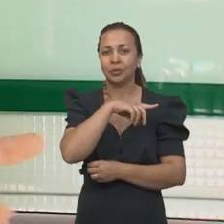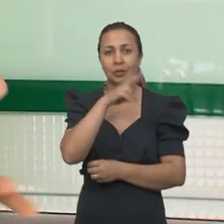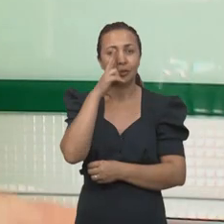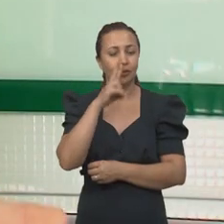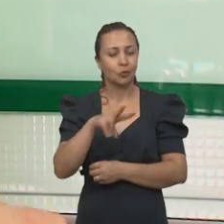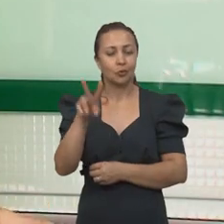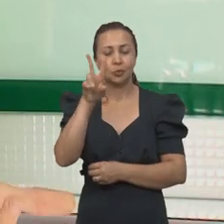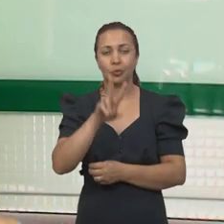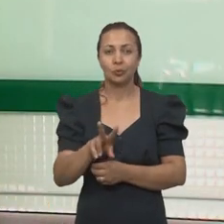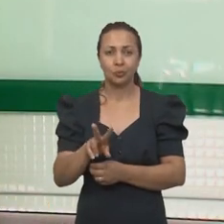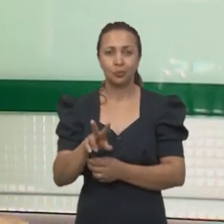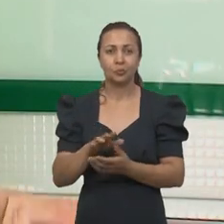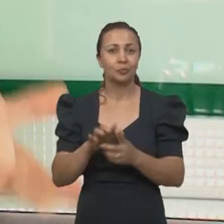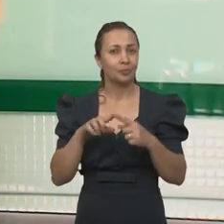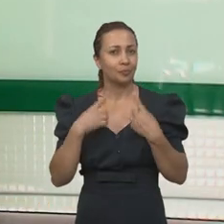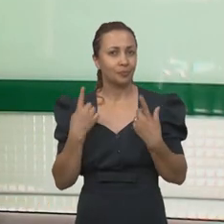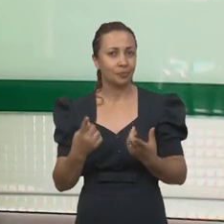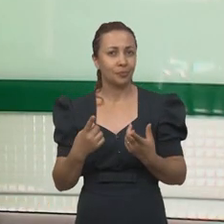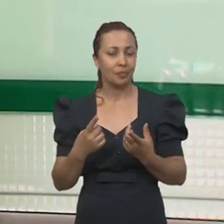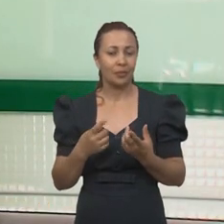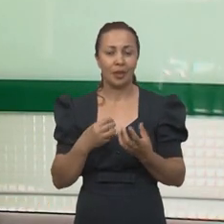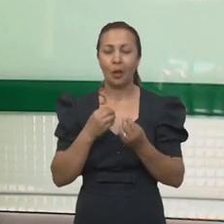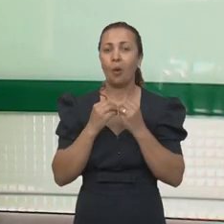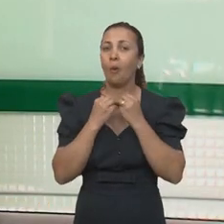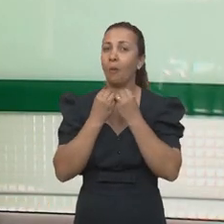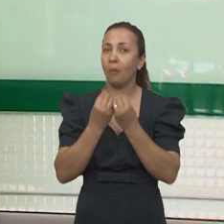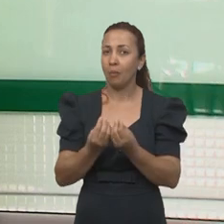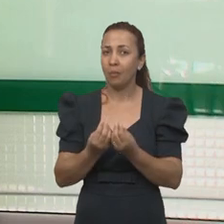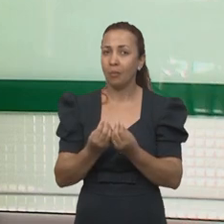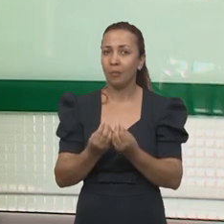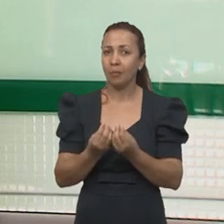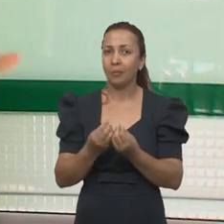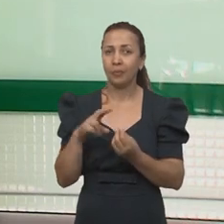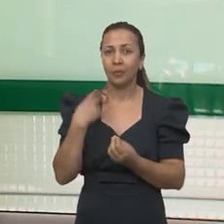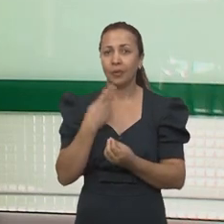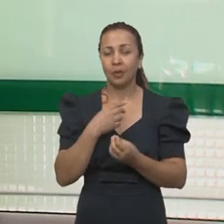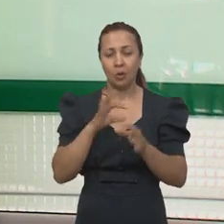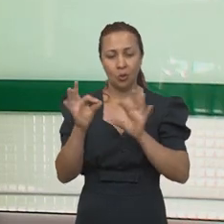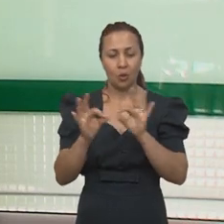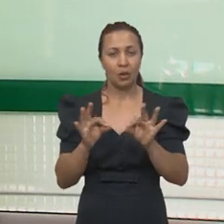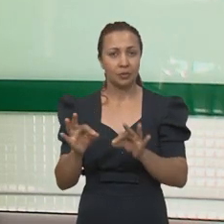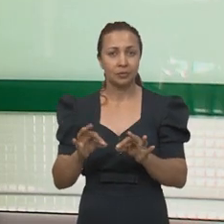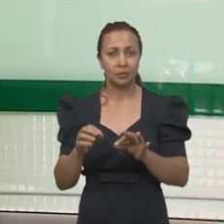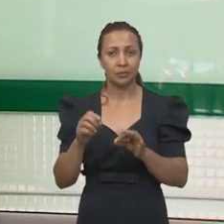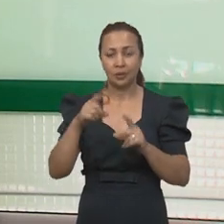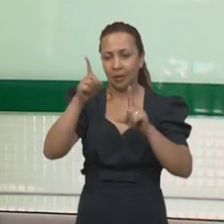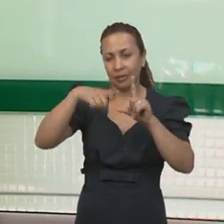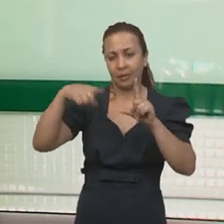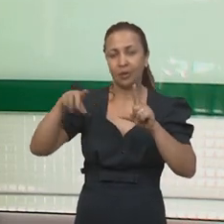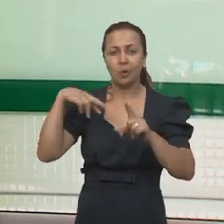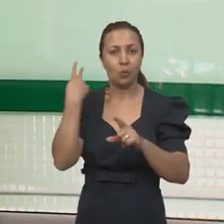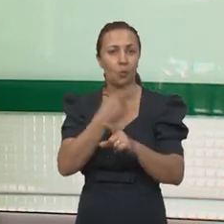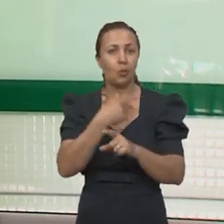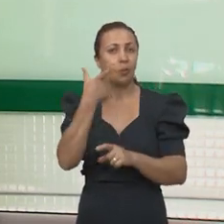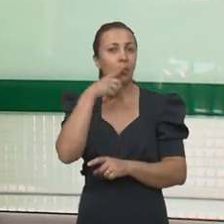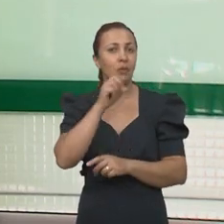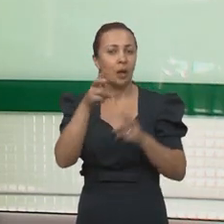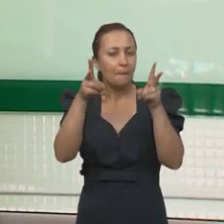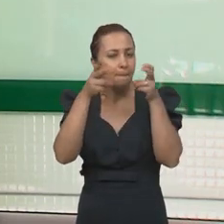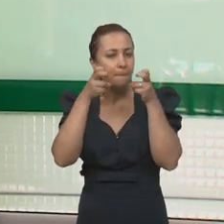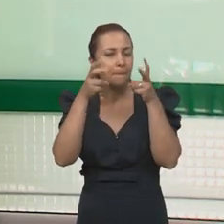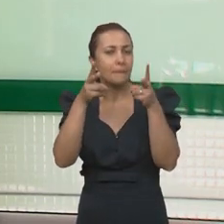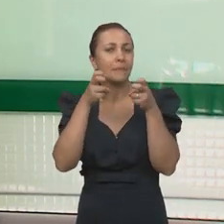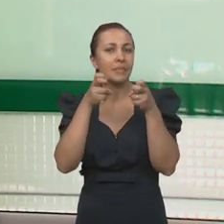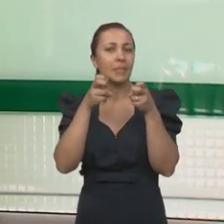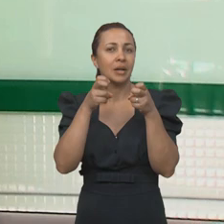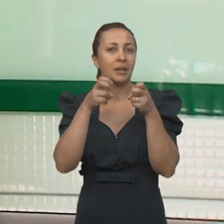difícil de é muito difícil de visualizar mas com a gente manipulando esses dados em diversos programas a gente consegue